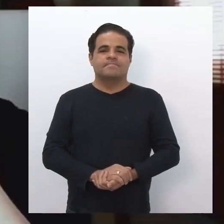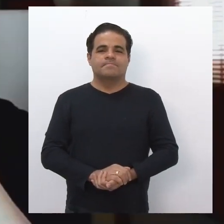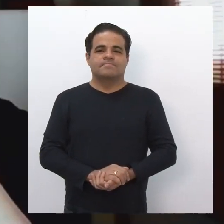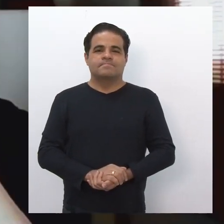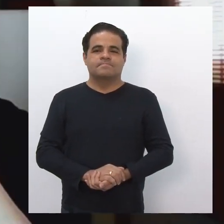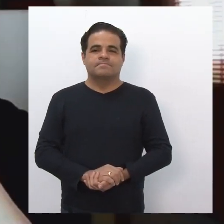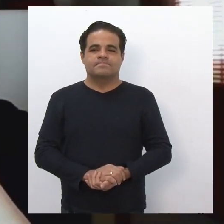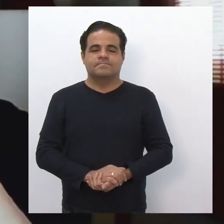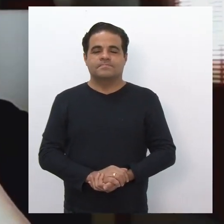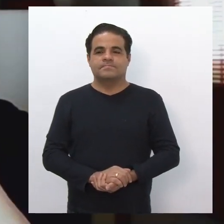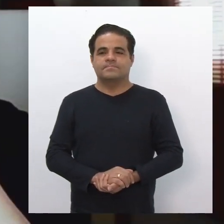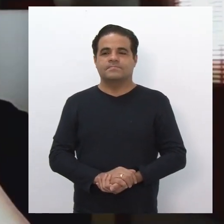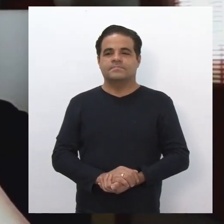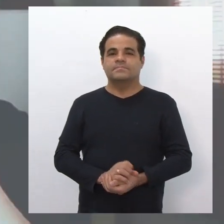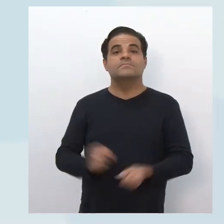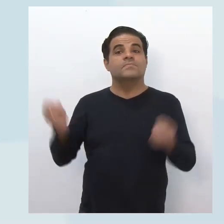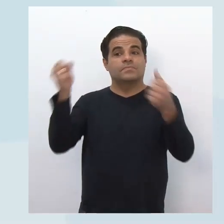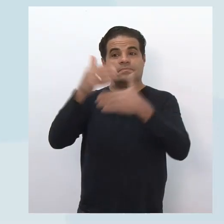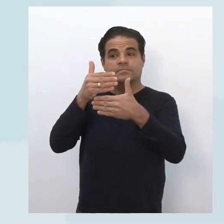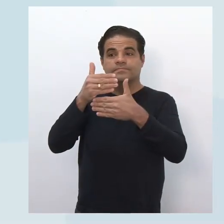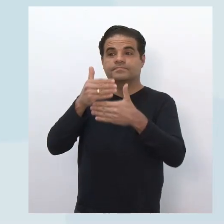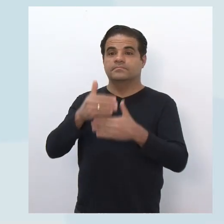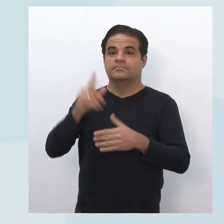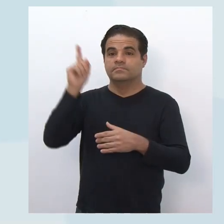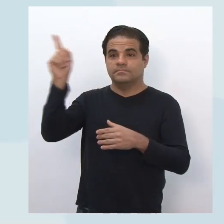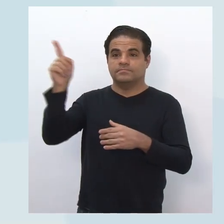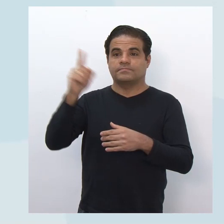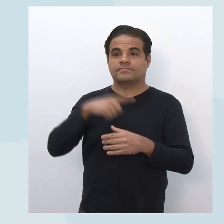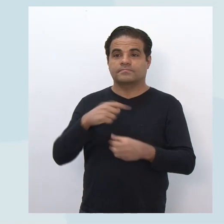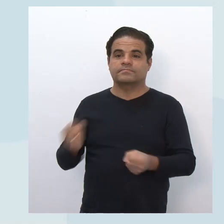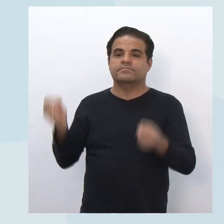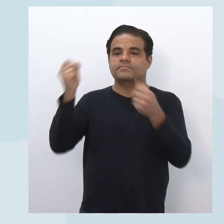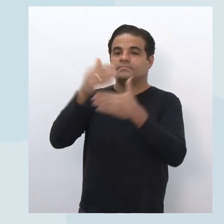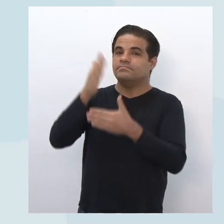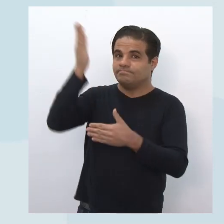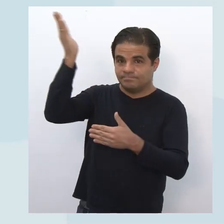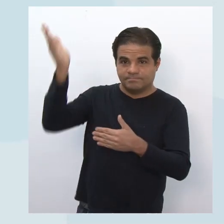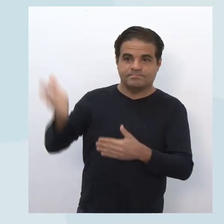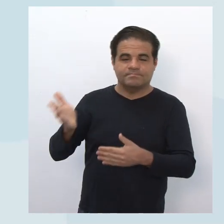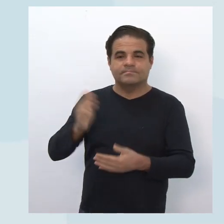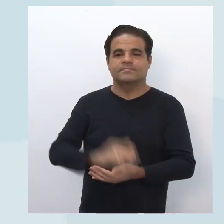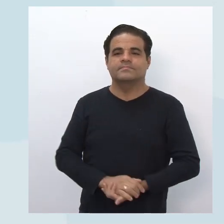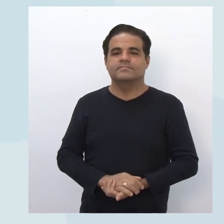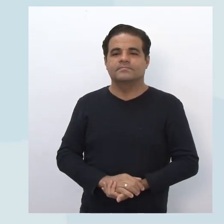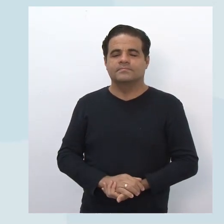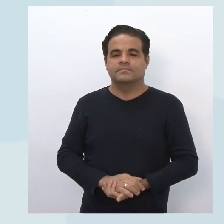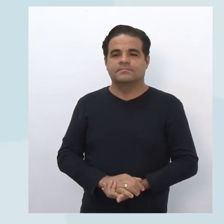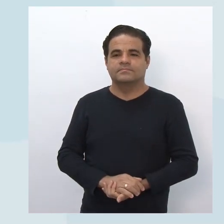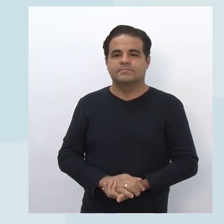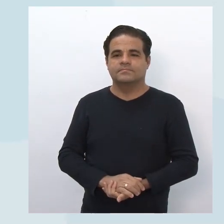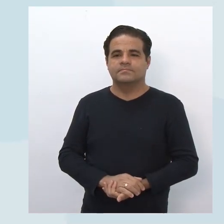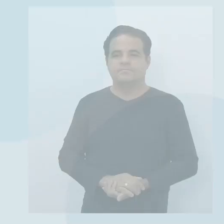Você colocou o PowerPoint? Não, sou eu que tenho que colocar. Ah, está aqui.